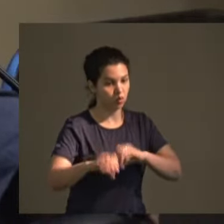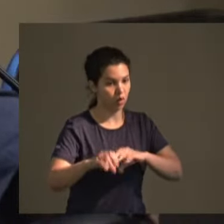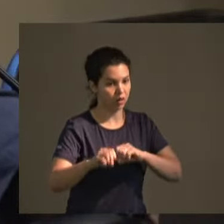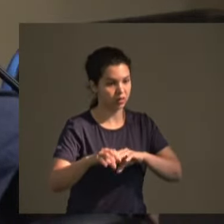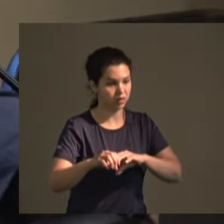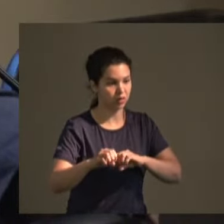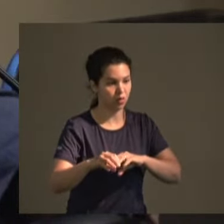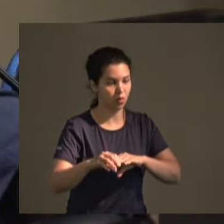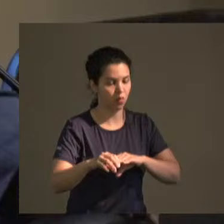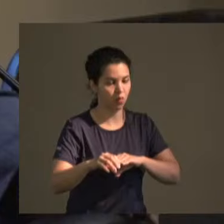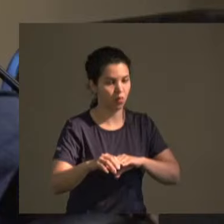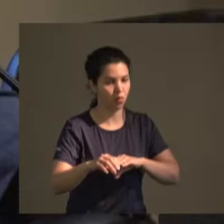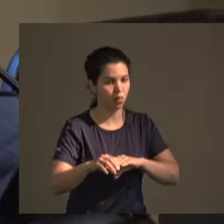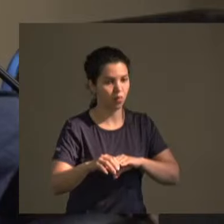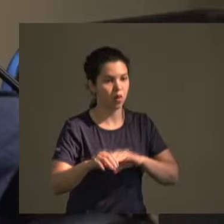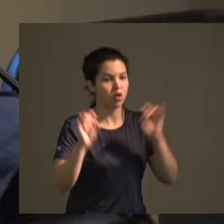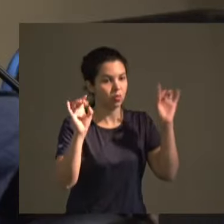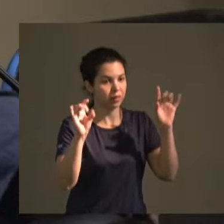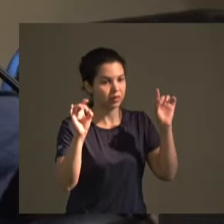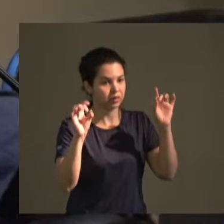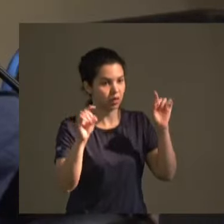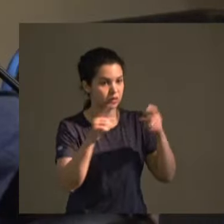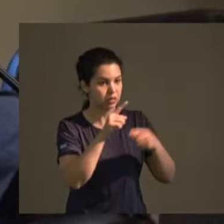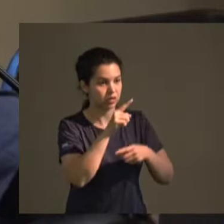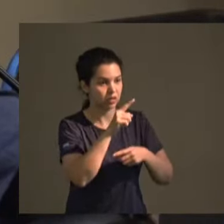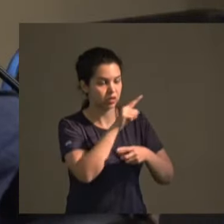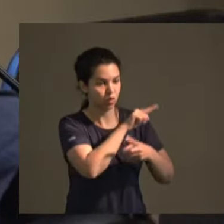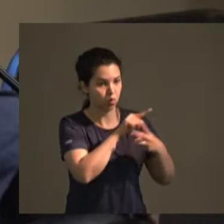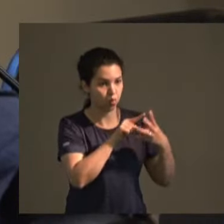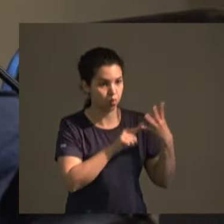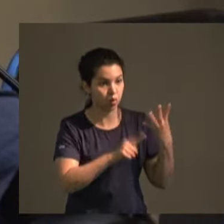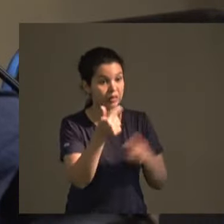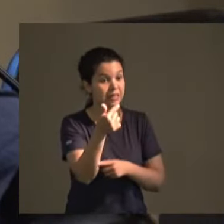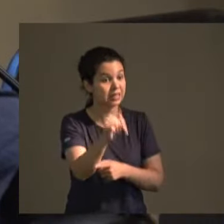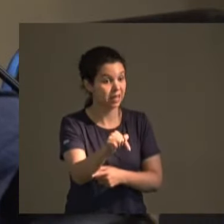para 17 organizações, instituições federais.